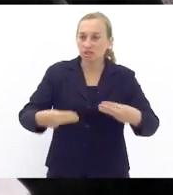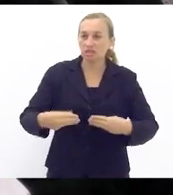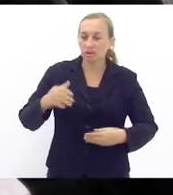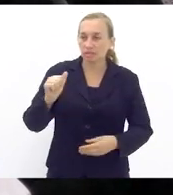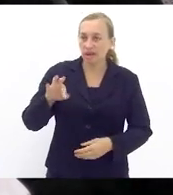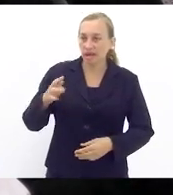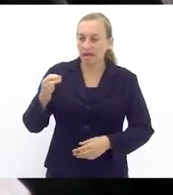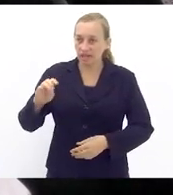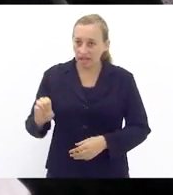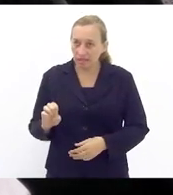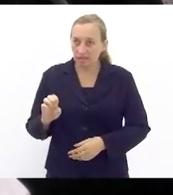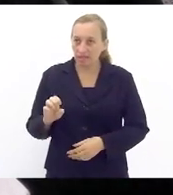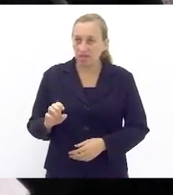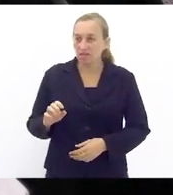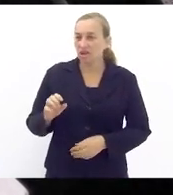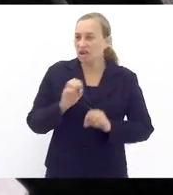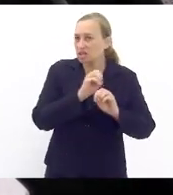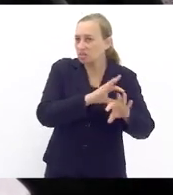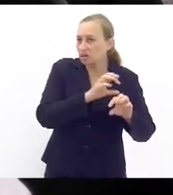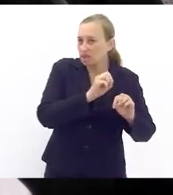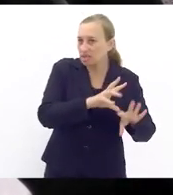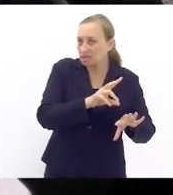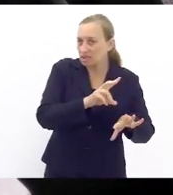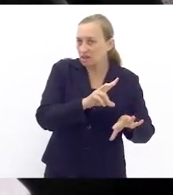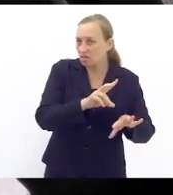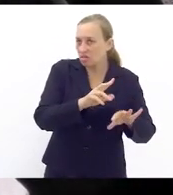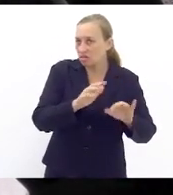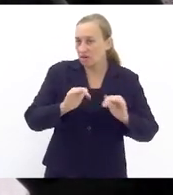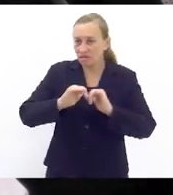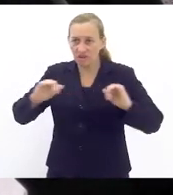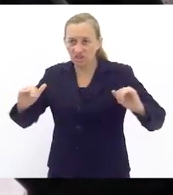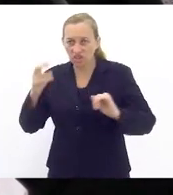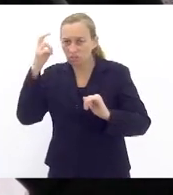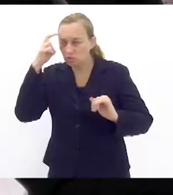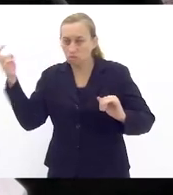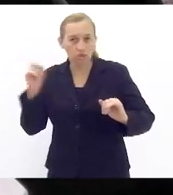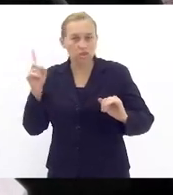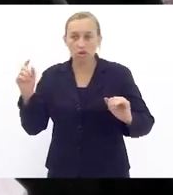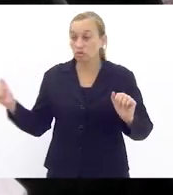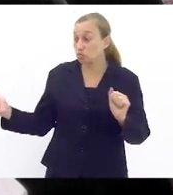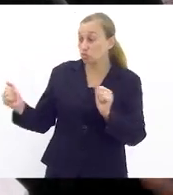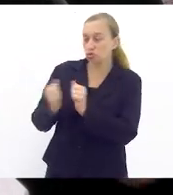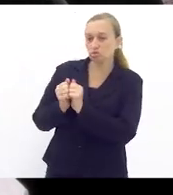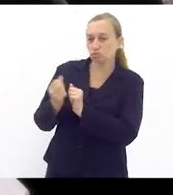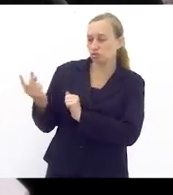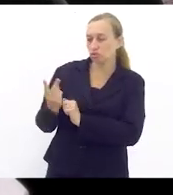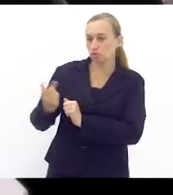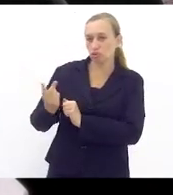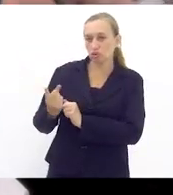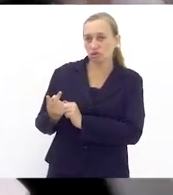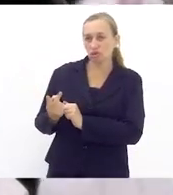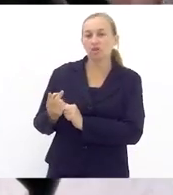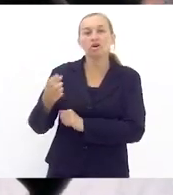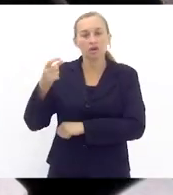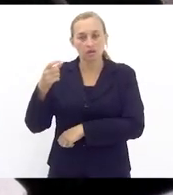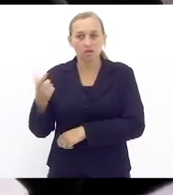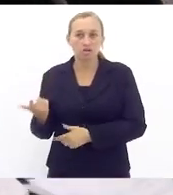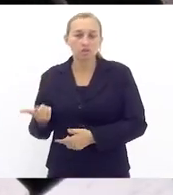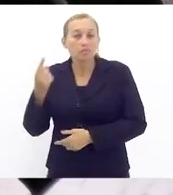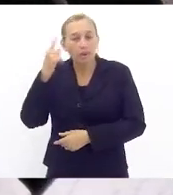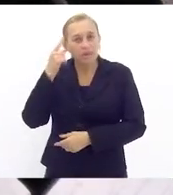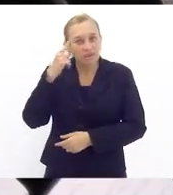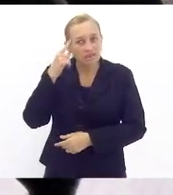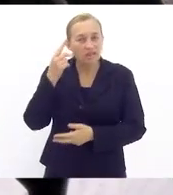não se fala em educação sem cultura não se fala de cultura sem educação e envolva ciência nisso também né que a gente tem muita ciência para pensar